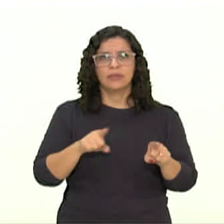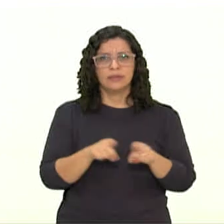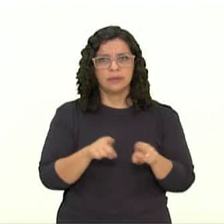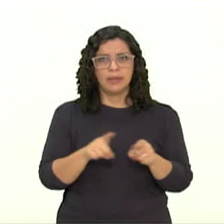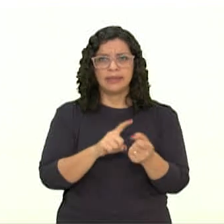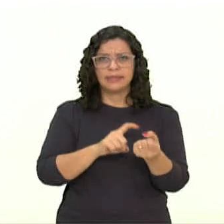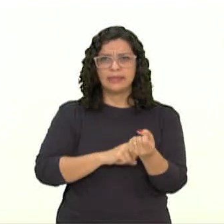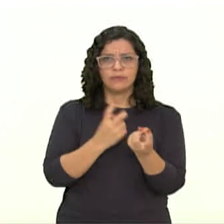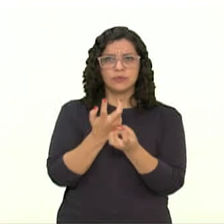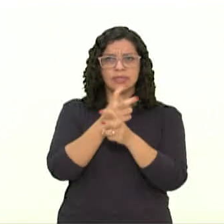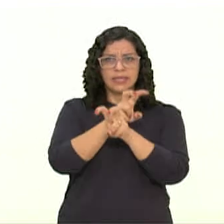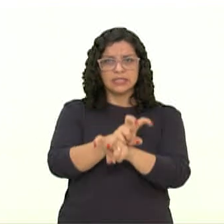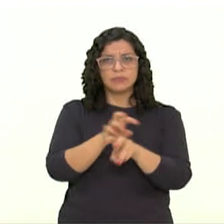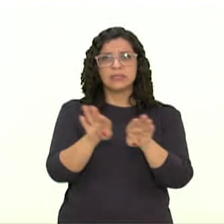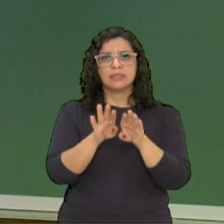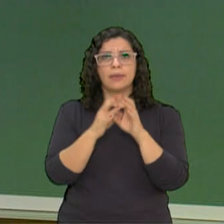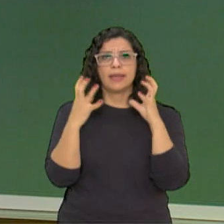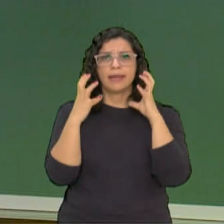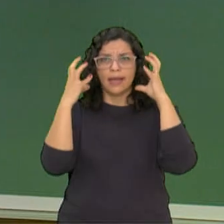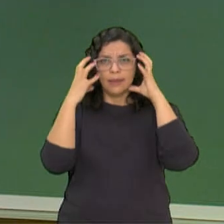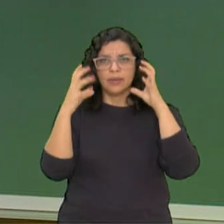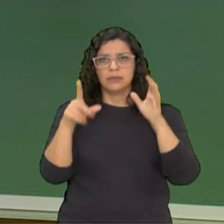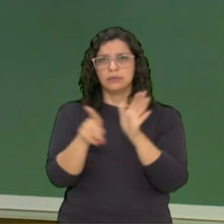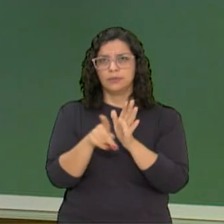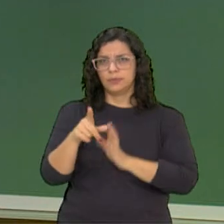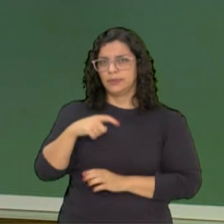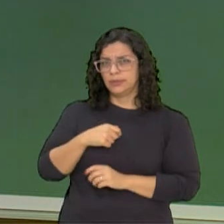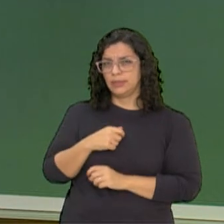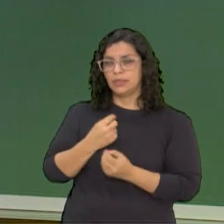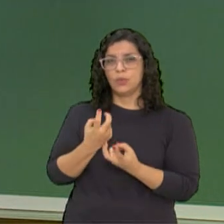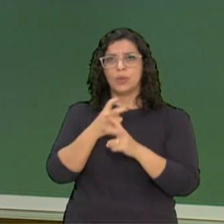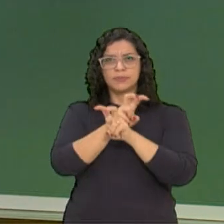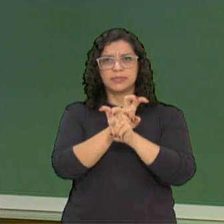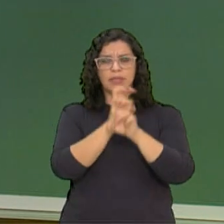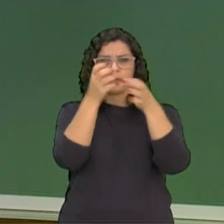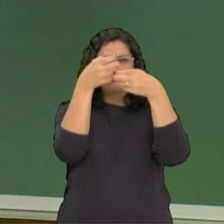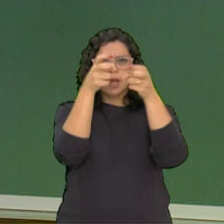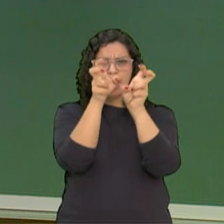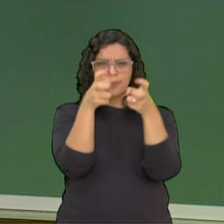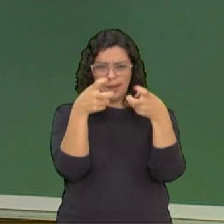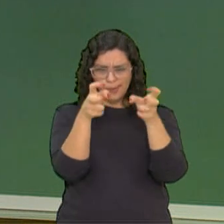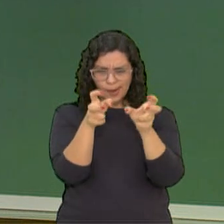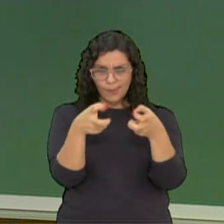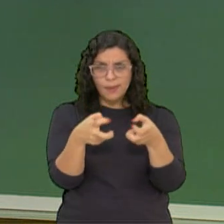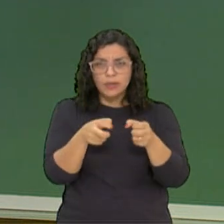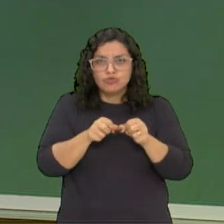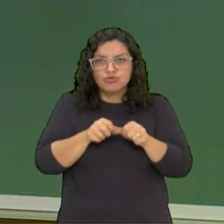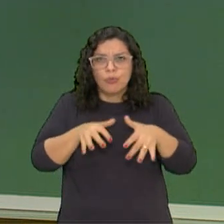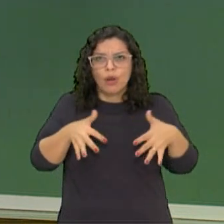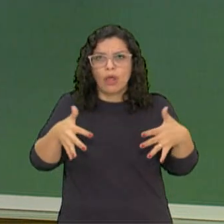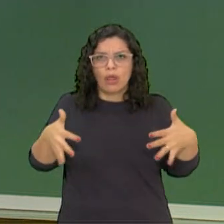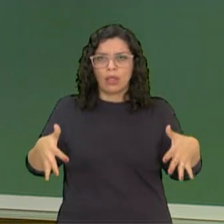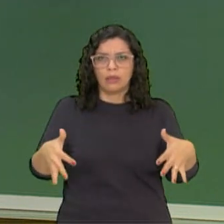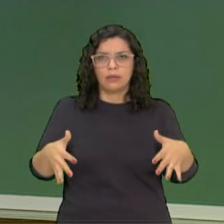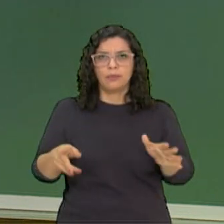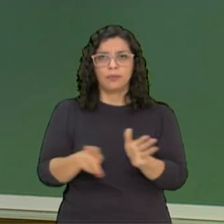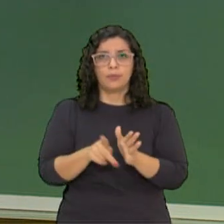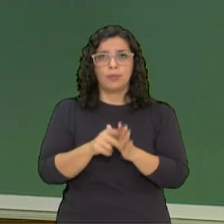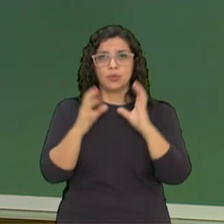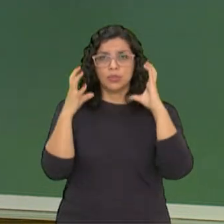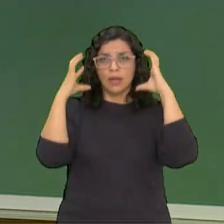os nervos espinhais e os cranianos. Os espinhais são aqueles que se projetam da medula, tá? Da medula espinhal, enquanto